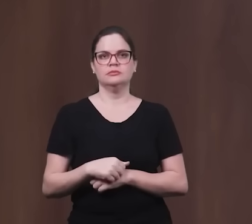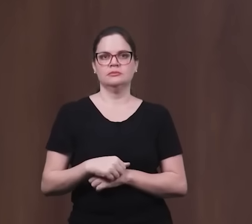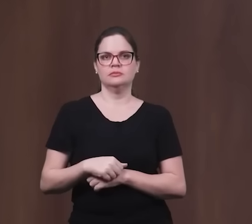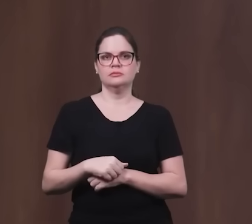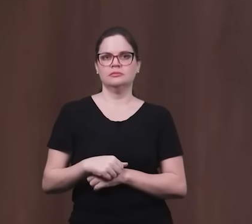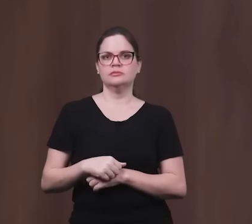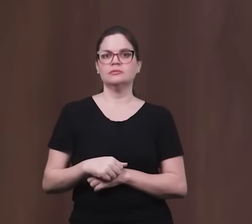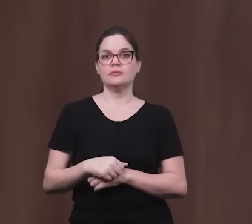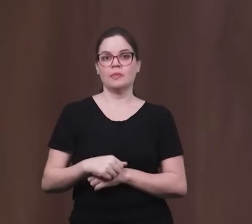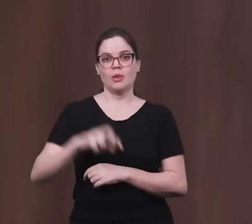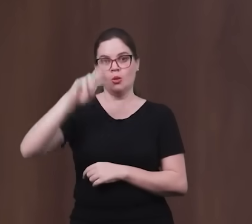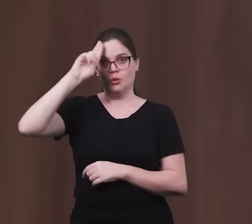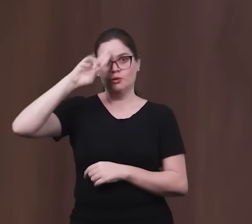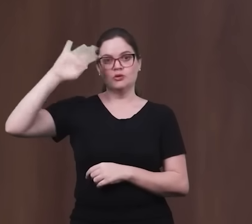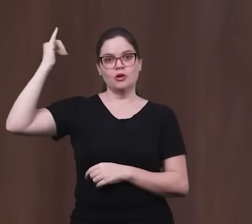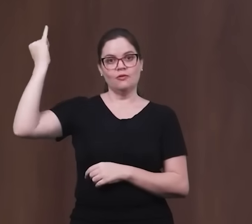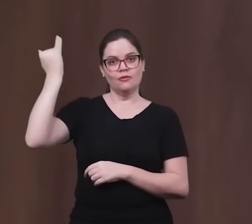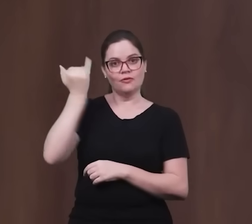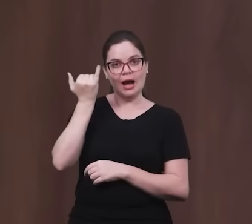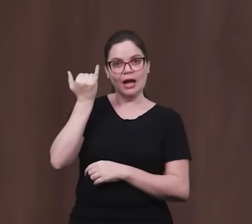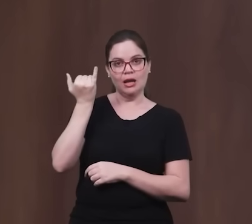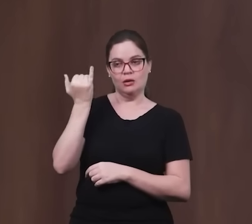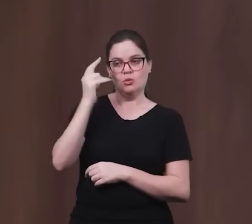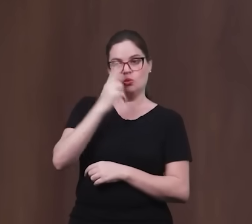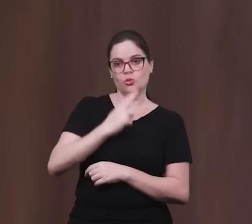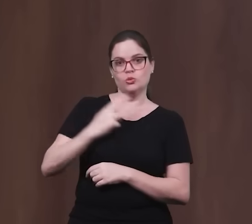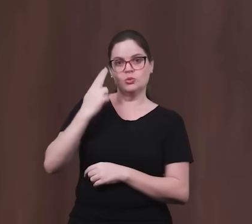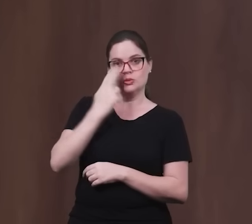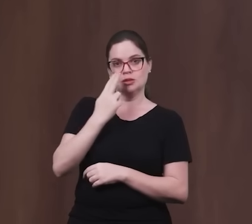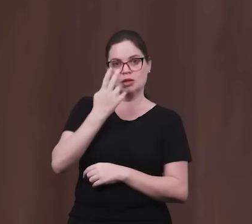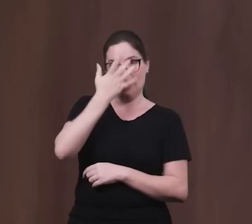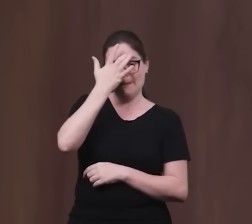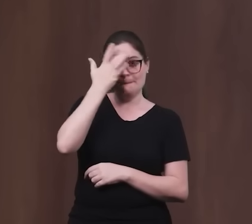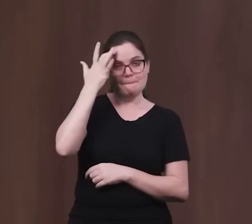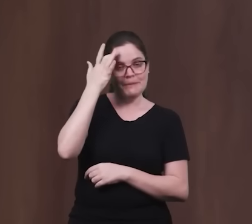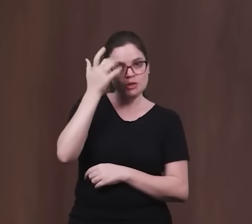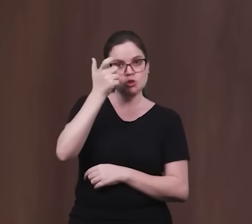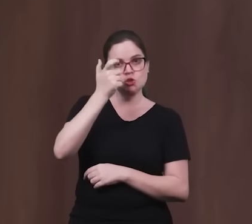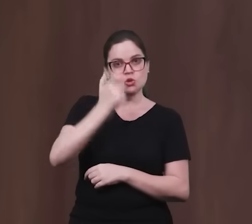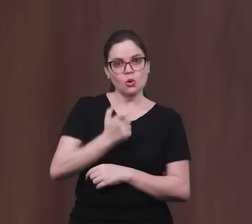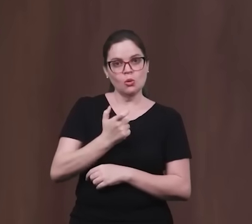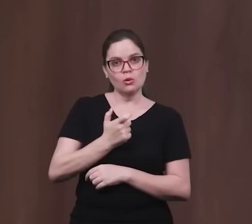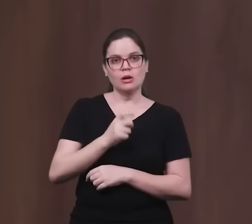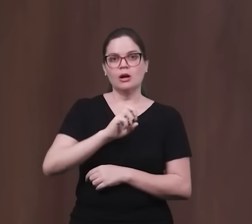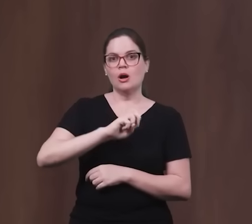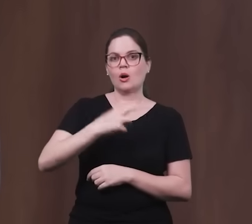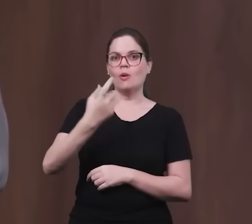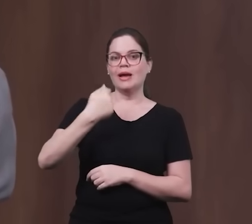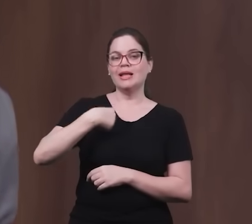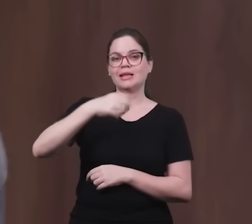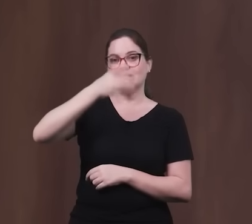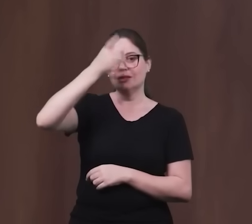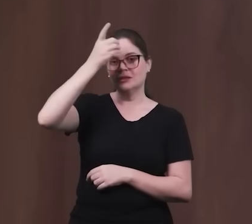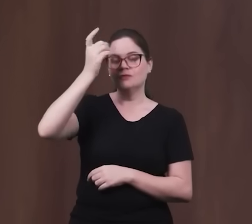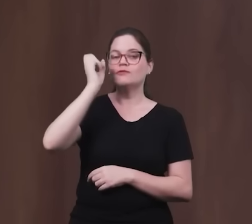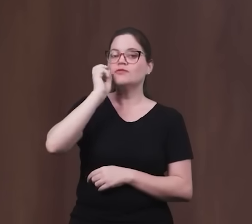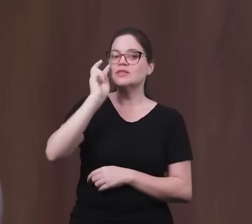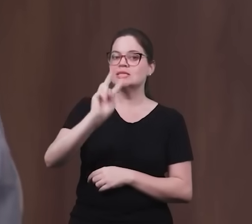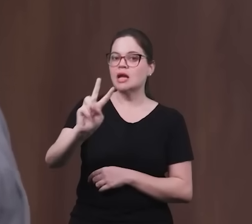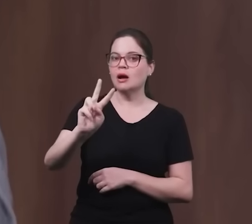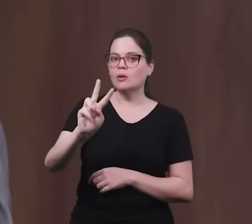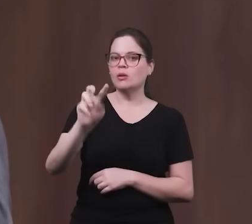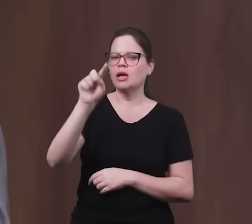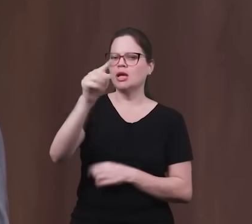ela é colocada no coração do servo, que tem o dom. Ou às vezes ele viu uma cena, quer dizer, ele teve a visão e